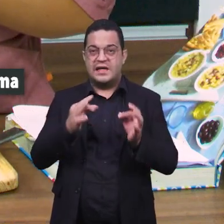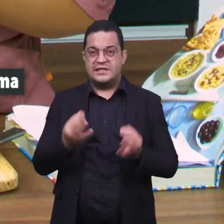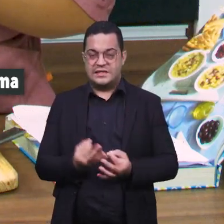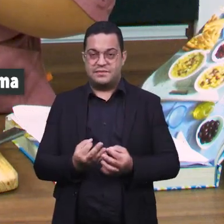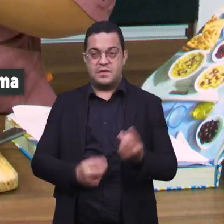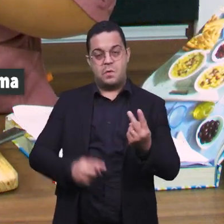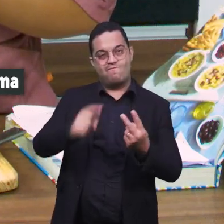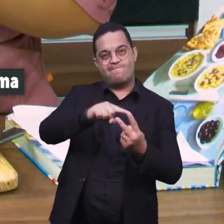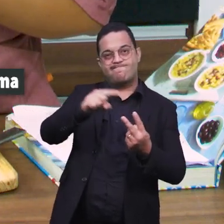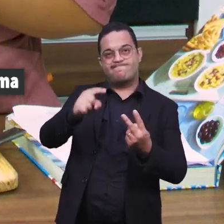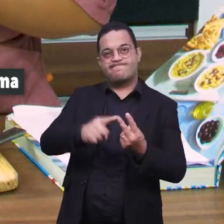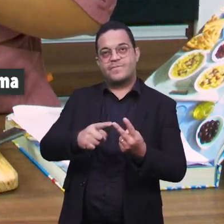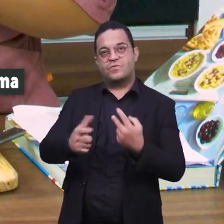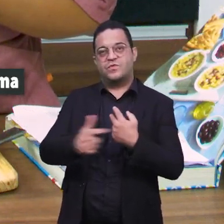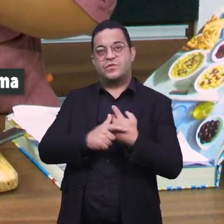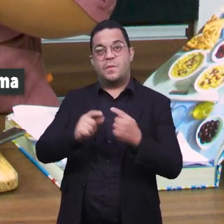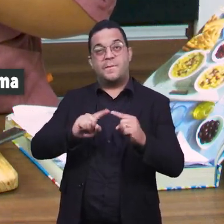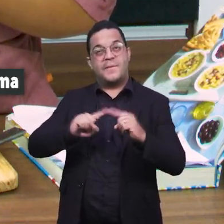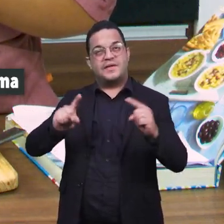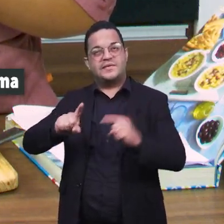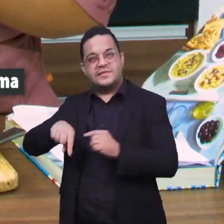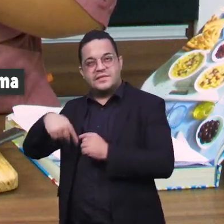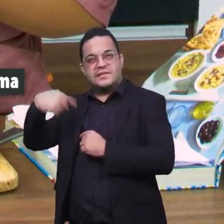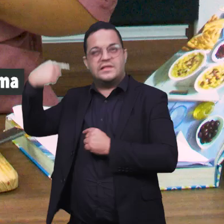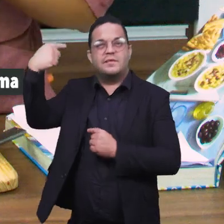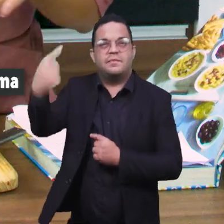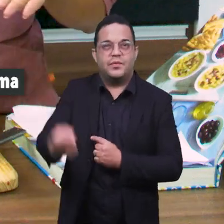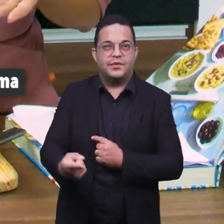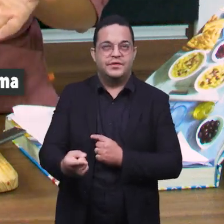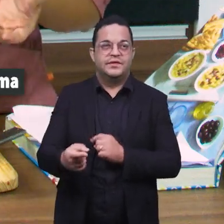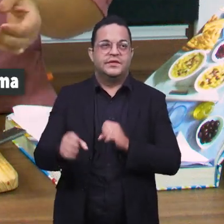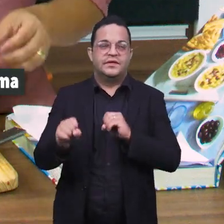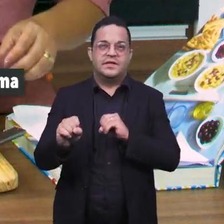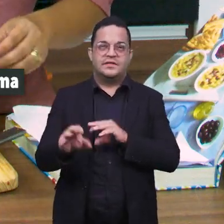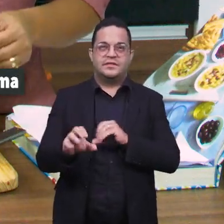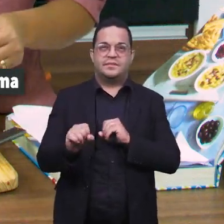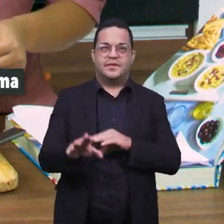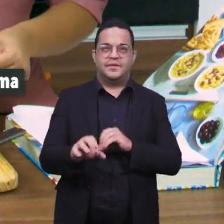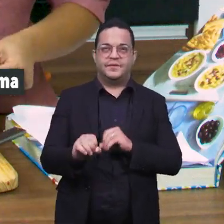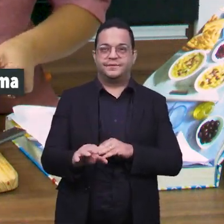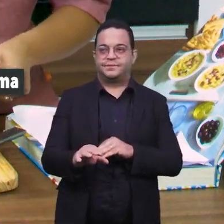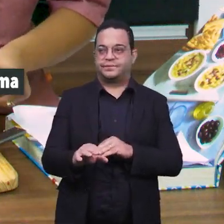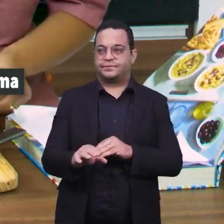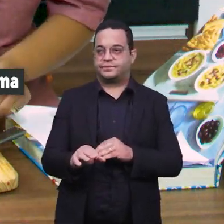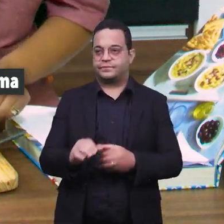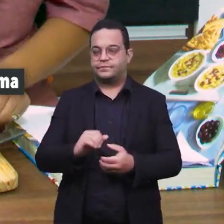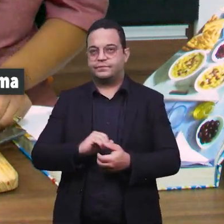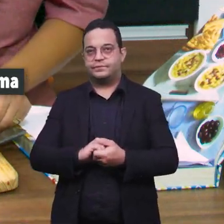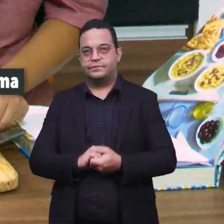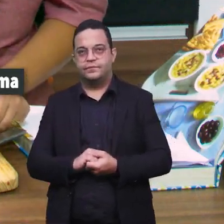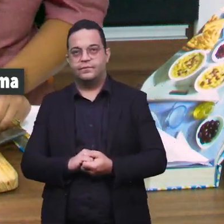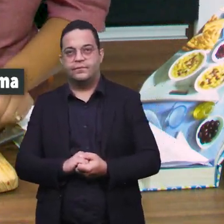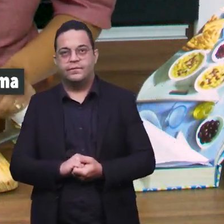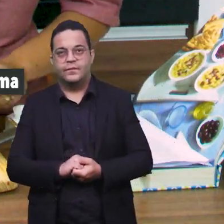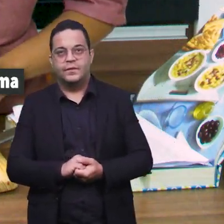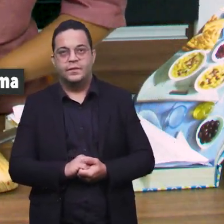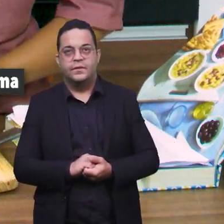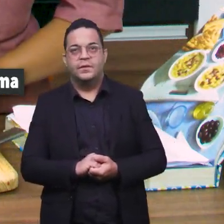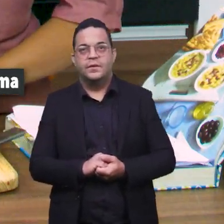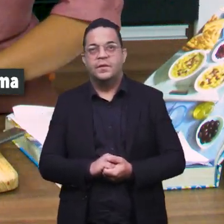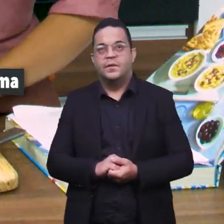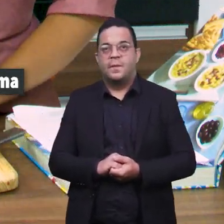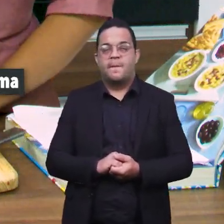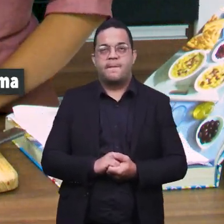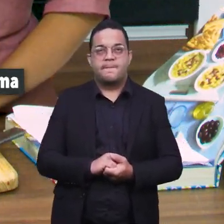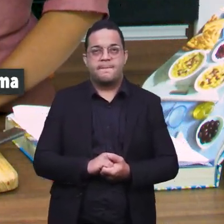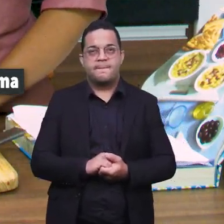duas funções. Mas aí eu vou deixar para a parte dos inúteis ali, né? Agora eu vou falar, acho que é do meu